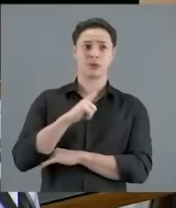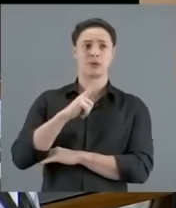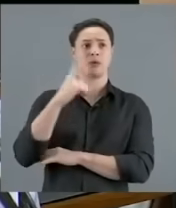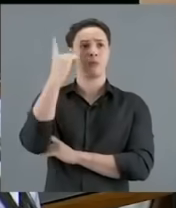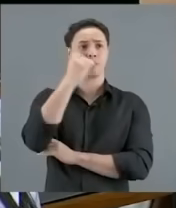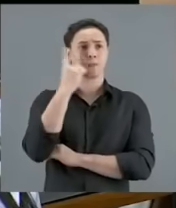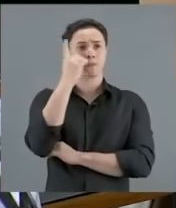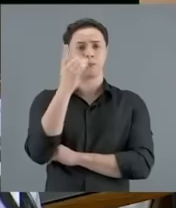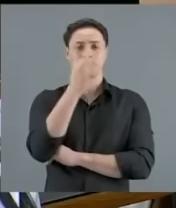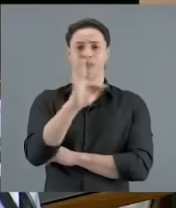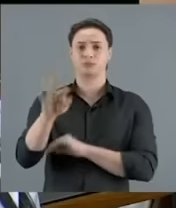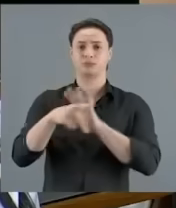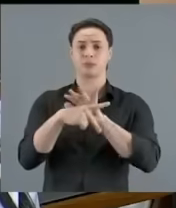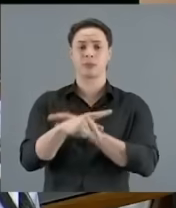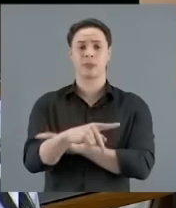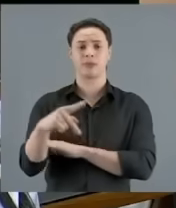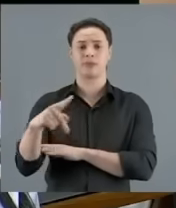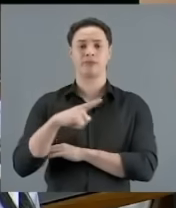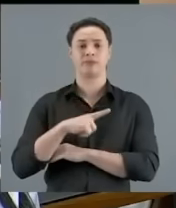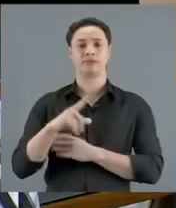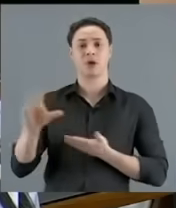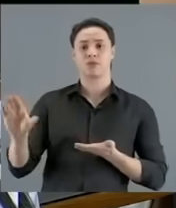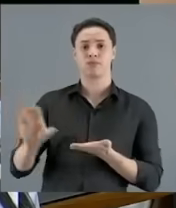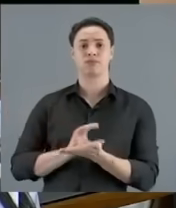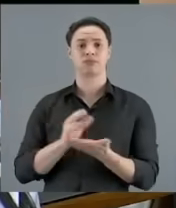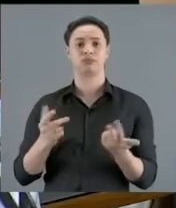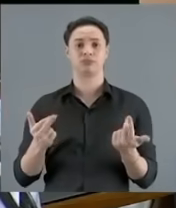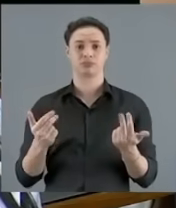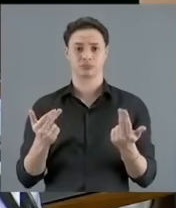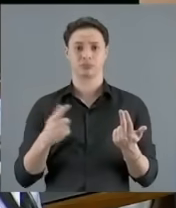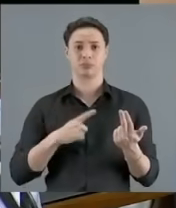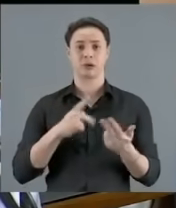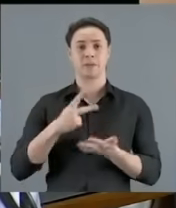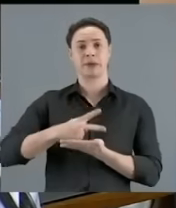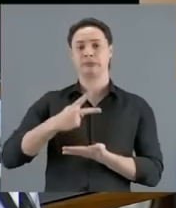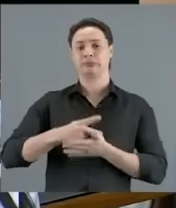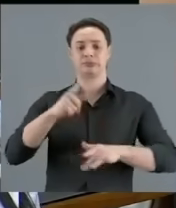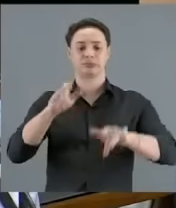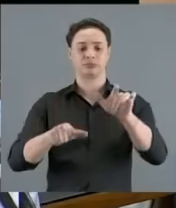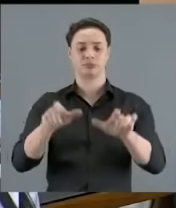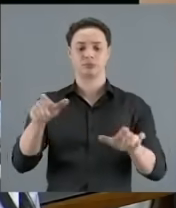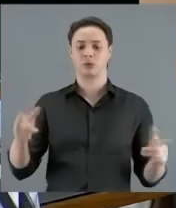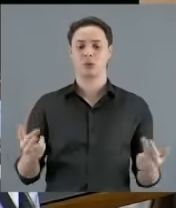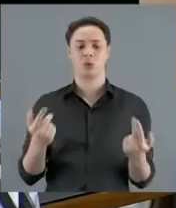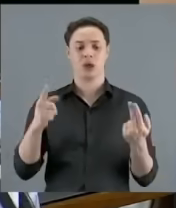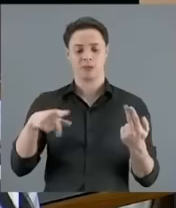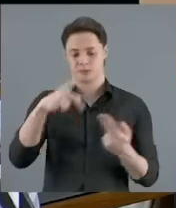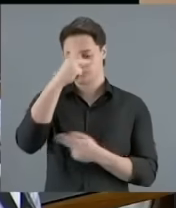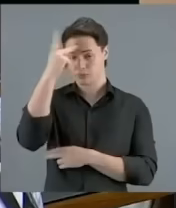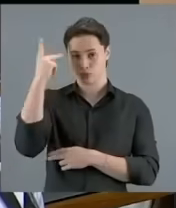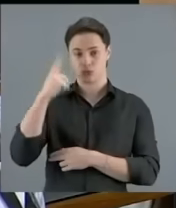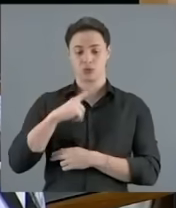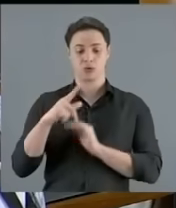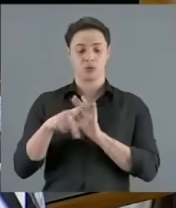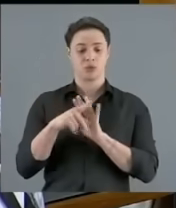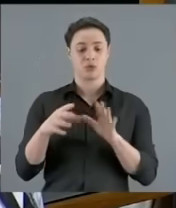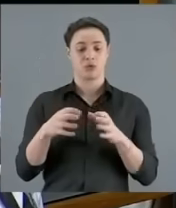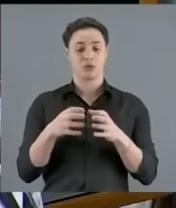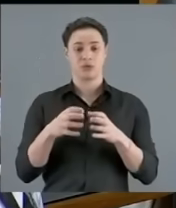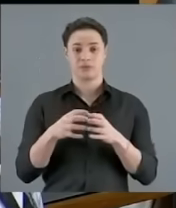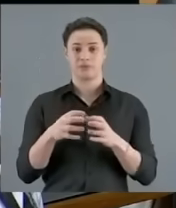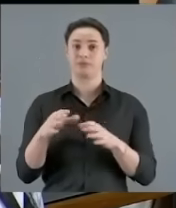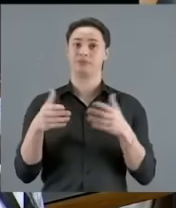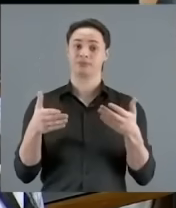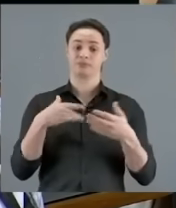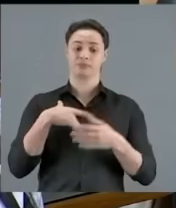do PP, receberam recursos também dessas mesmas pessoas que são os donos da Facta financeira. E